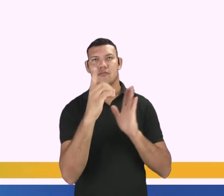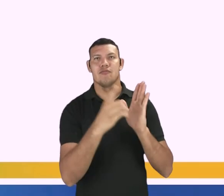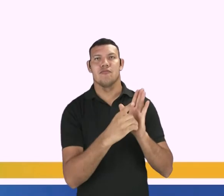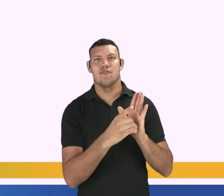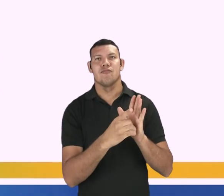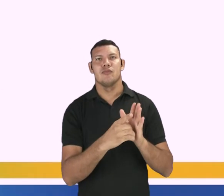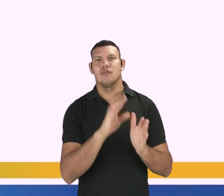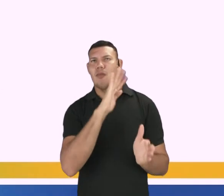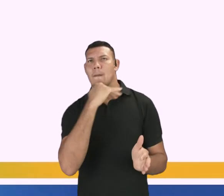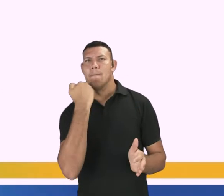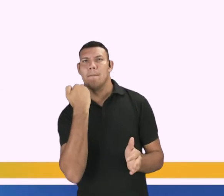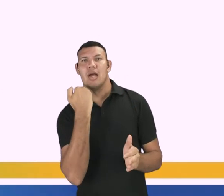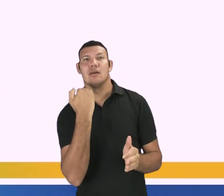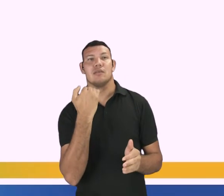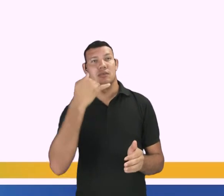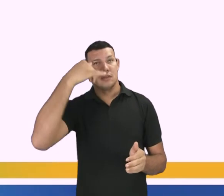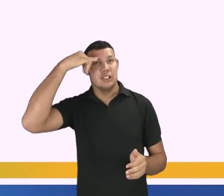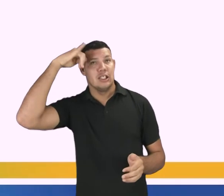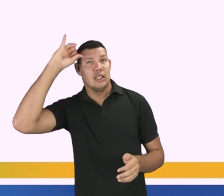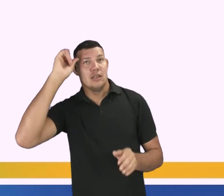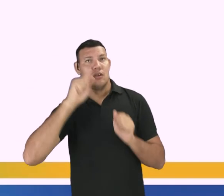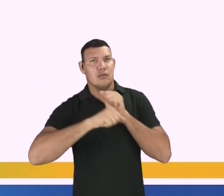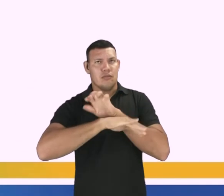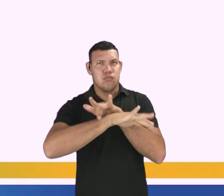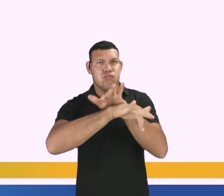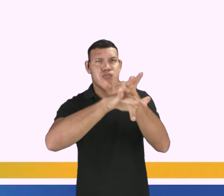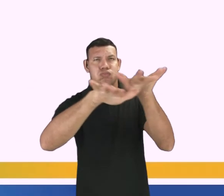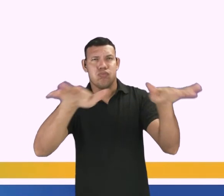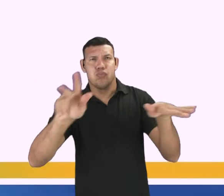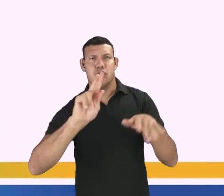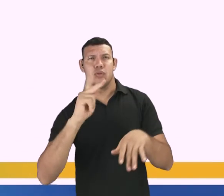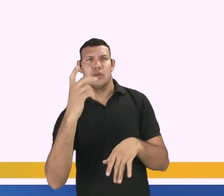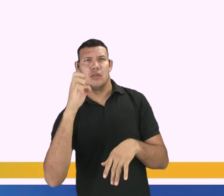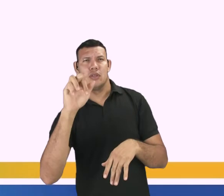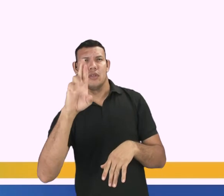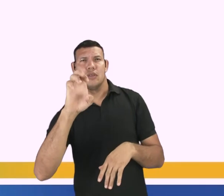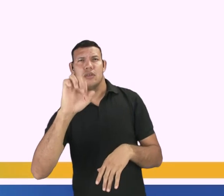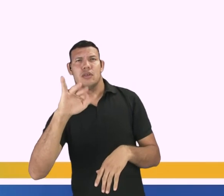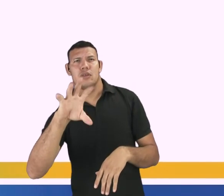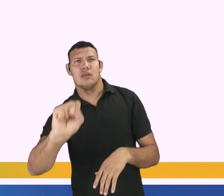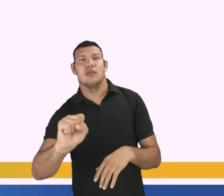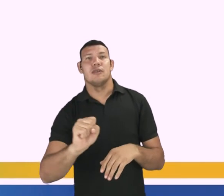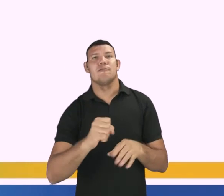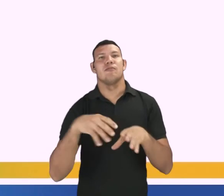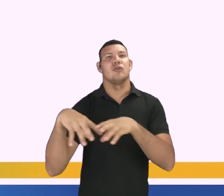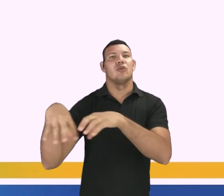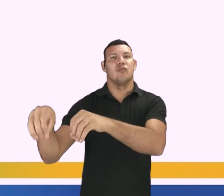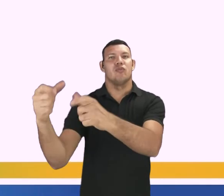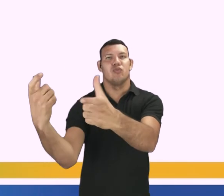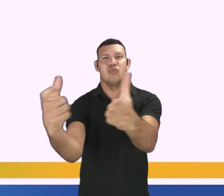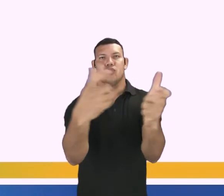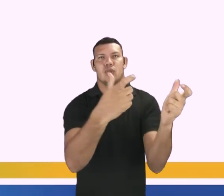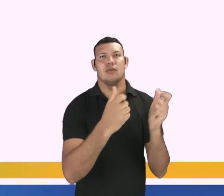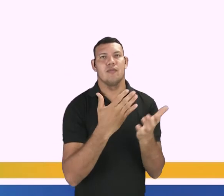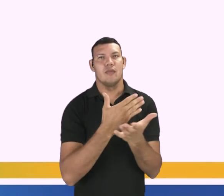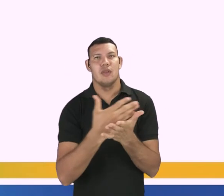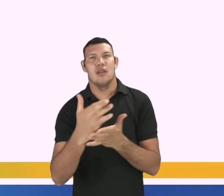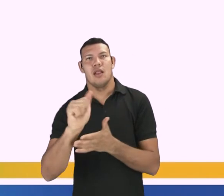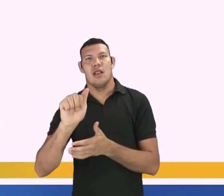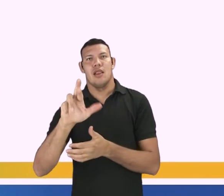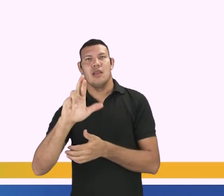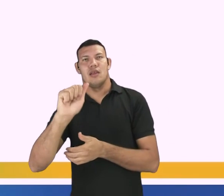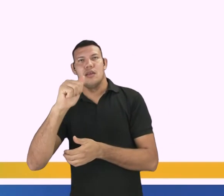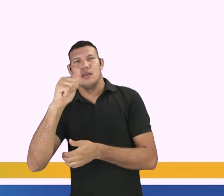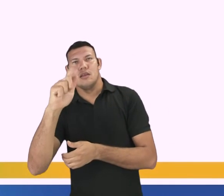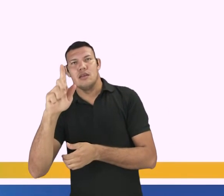em 1230, Sicília em 1231 e Alemanha em 1232. Heresias